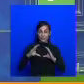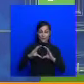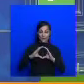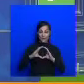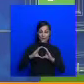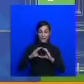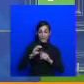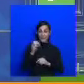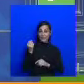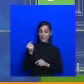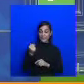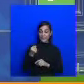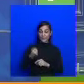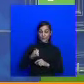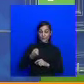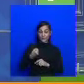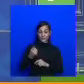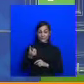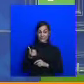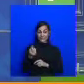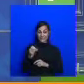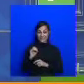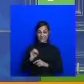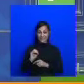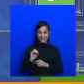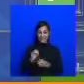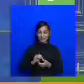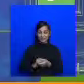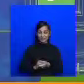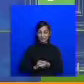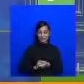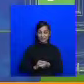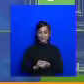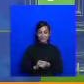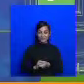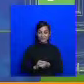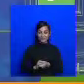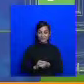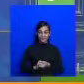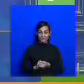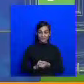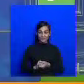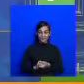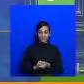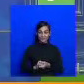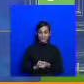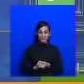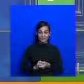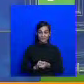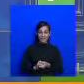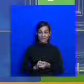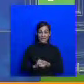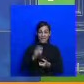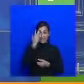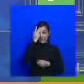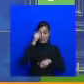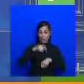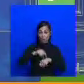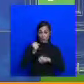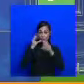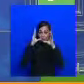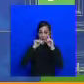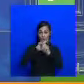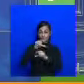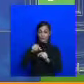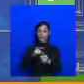Bola branca número 60. Branca 60. Amanhã às 8 da